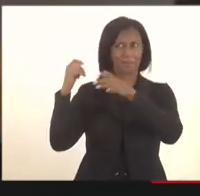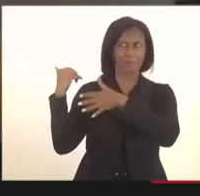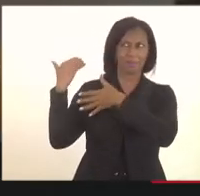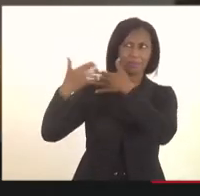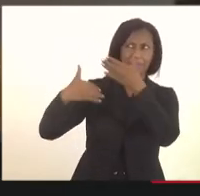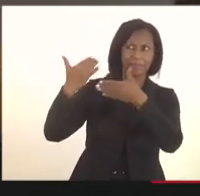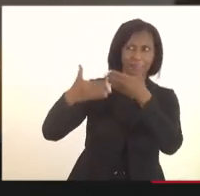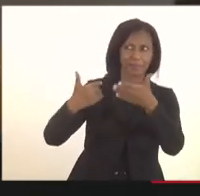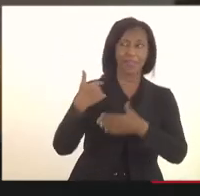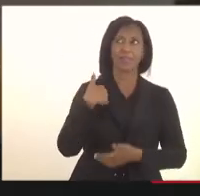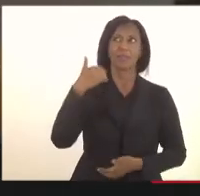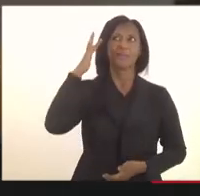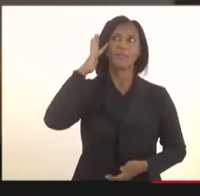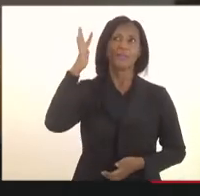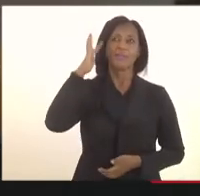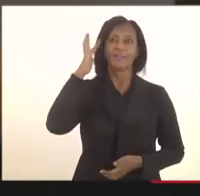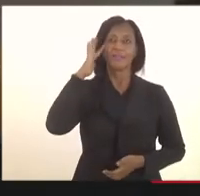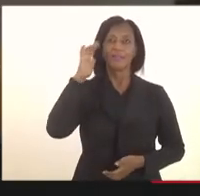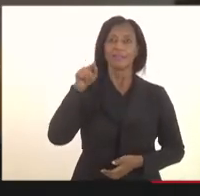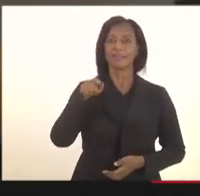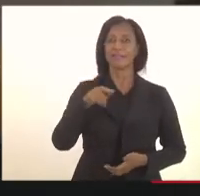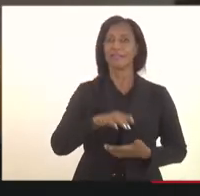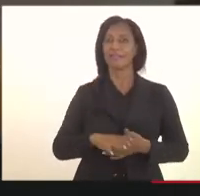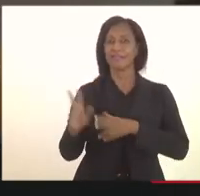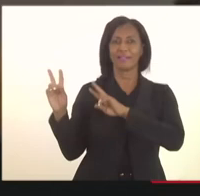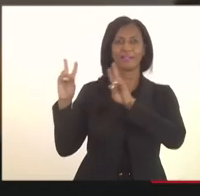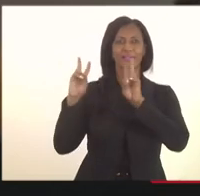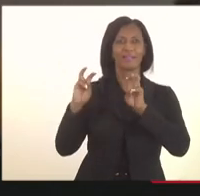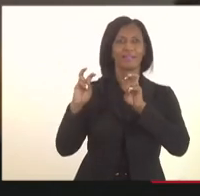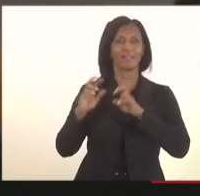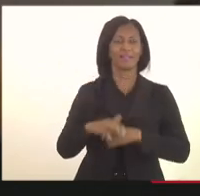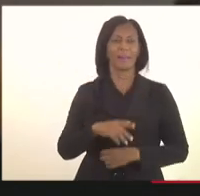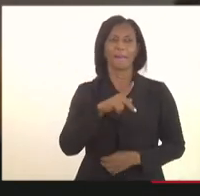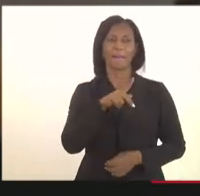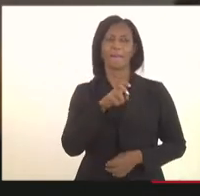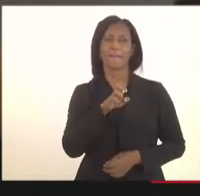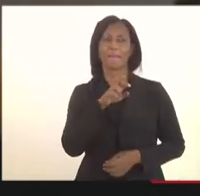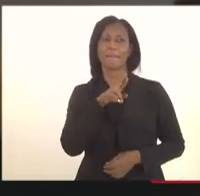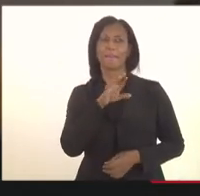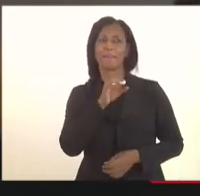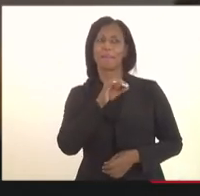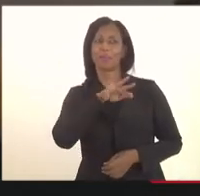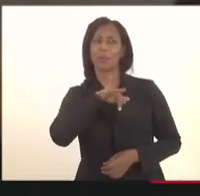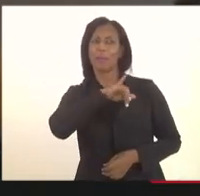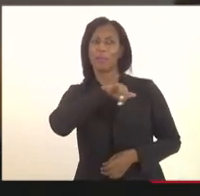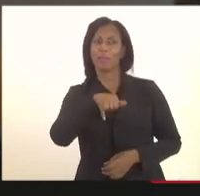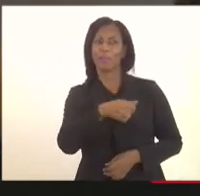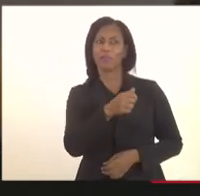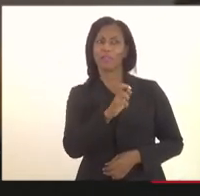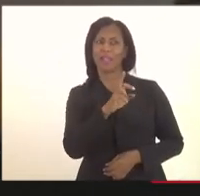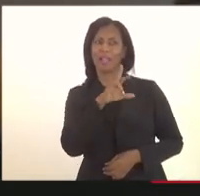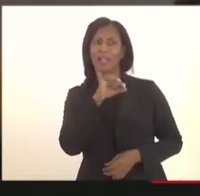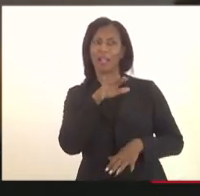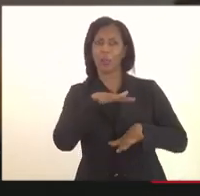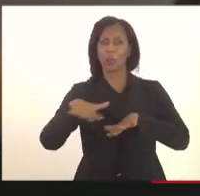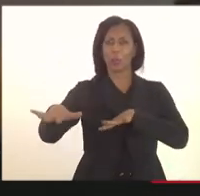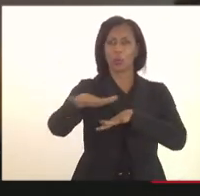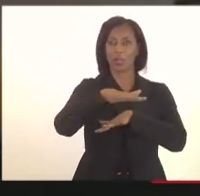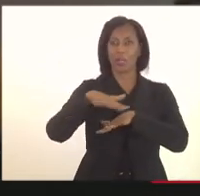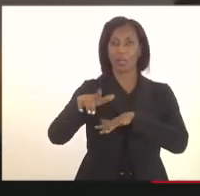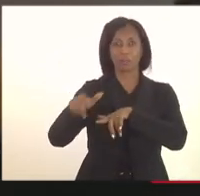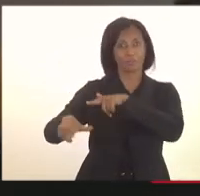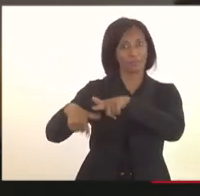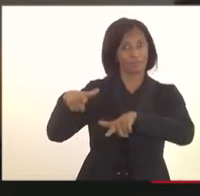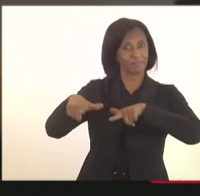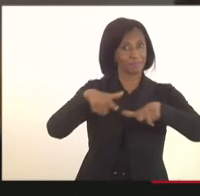até pensando sobre isso. E não porque exista da Petronas a possibilidade de aproveitar a hélio, no campo que nós estamos trabalhando hoje,